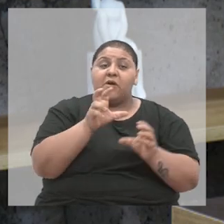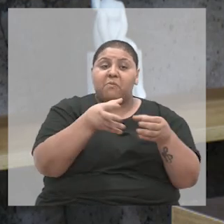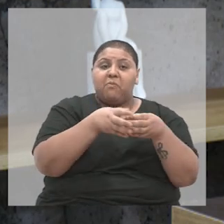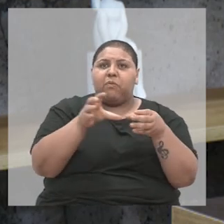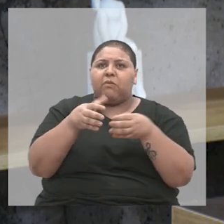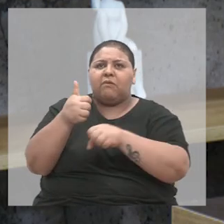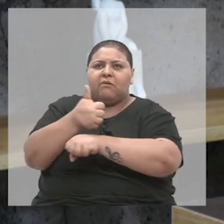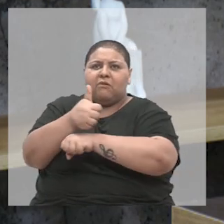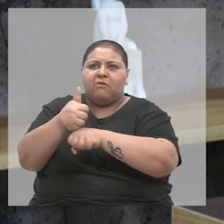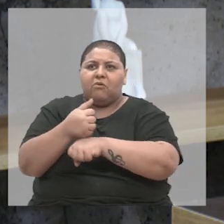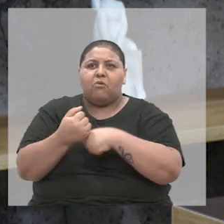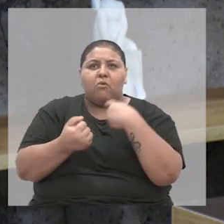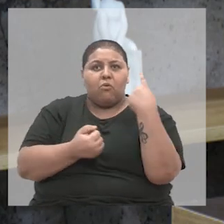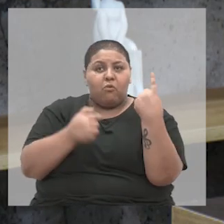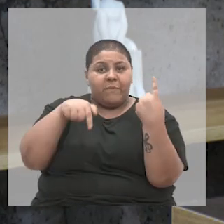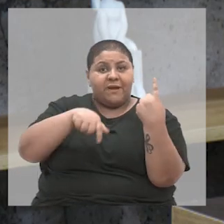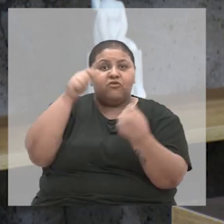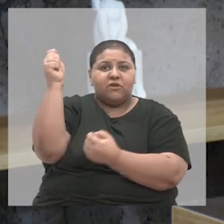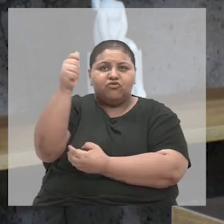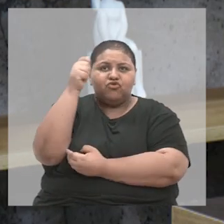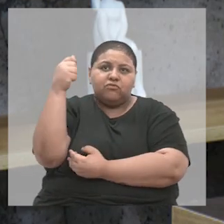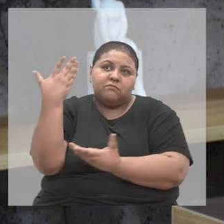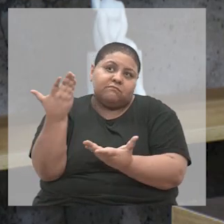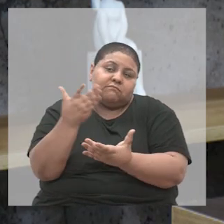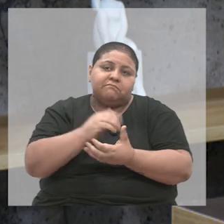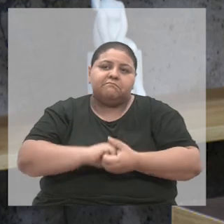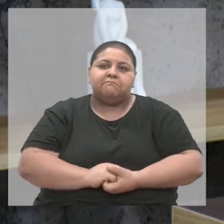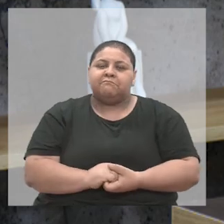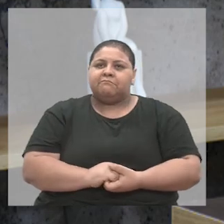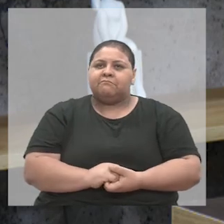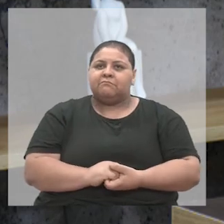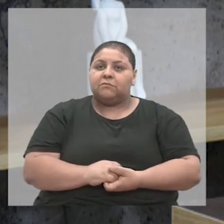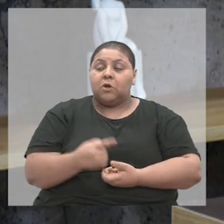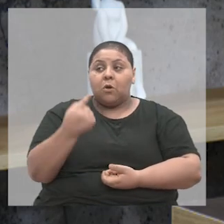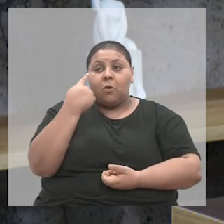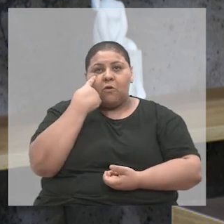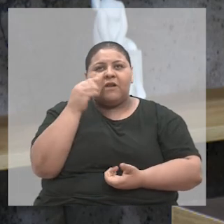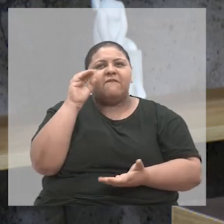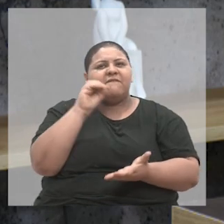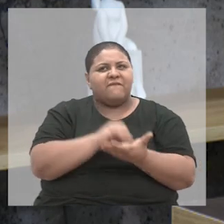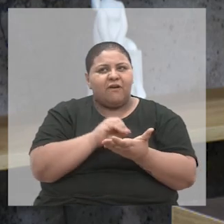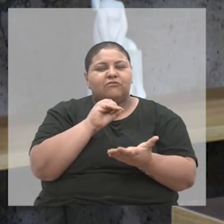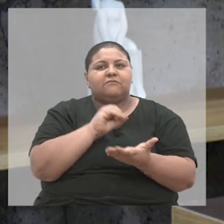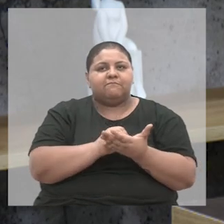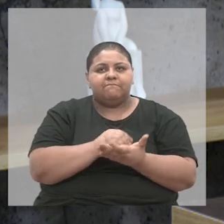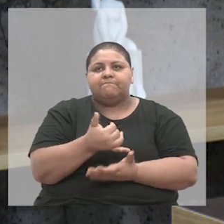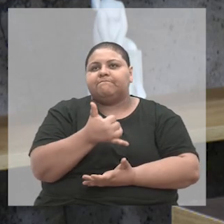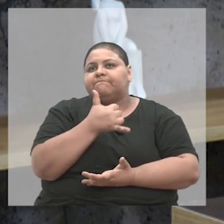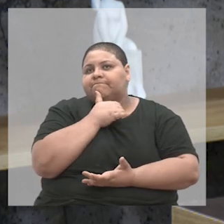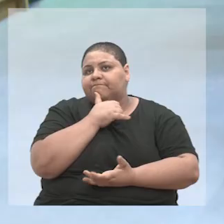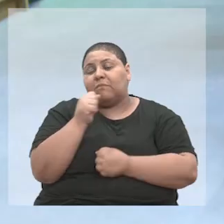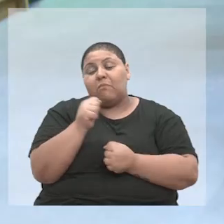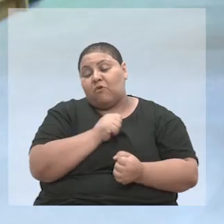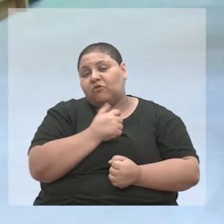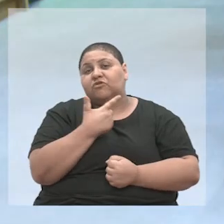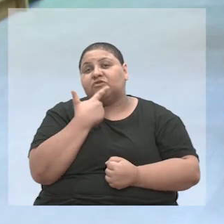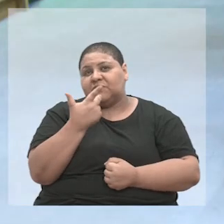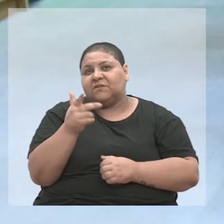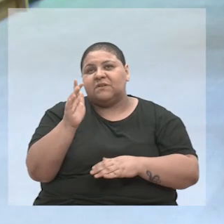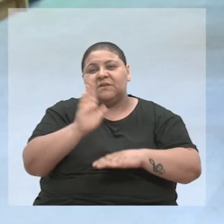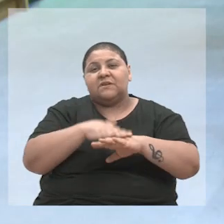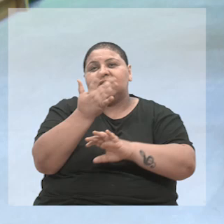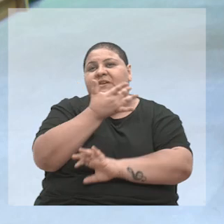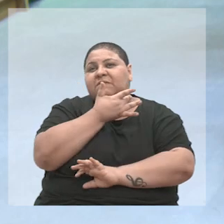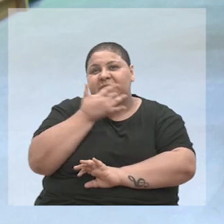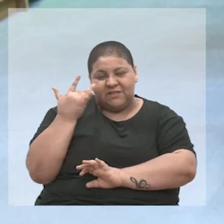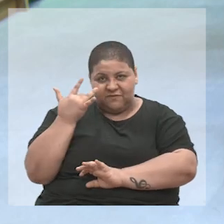5 equipes profissionais, uma ser do Rio Grande do Sul? Olha, falta muito. Falta muito. Infelizmente, eu posso dizer, é